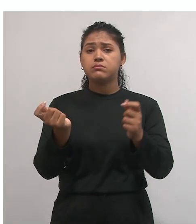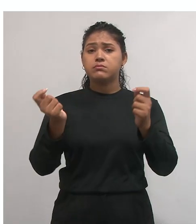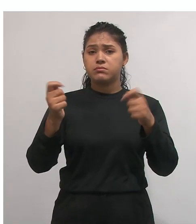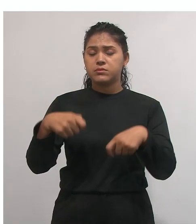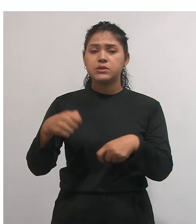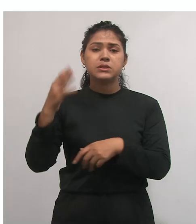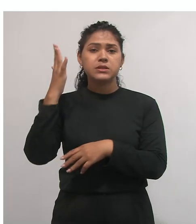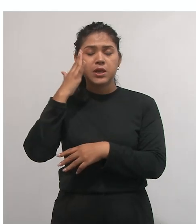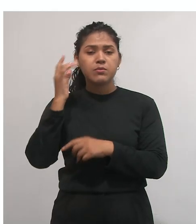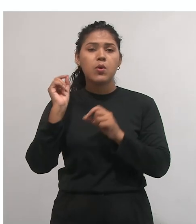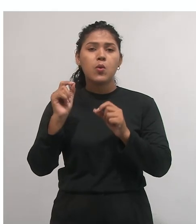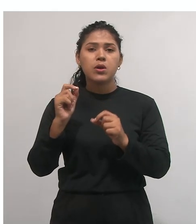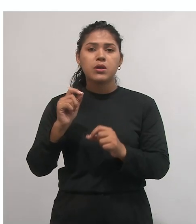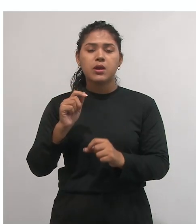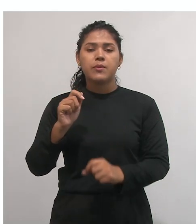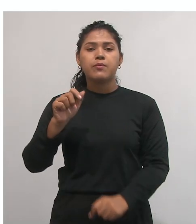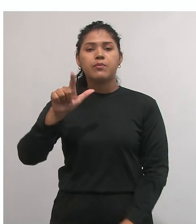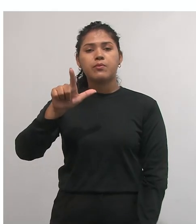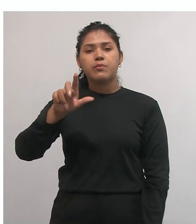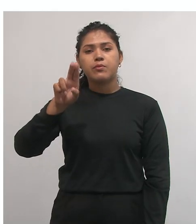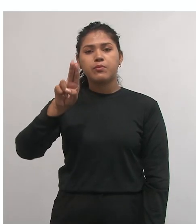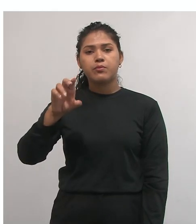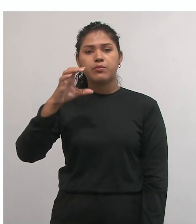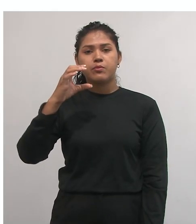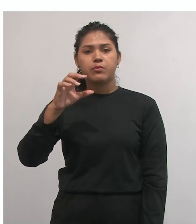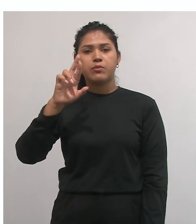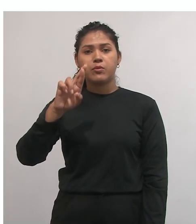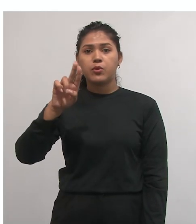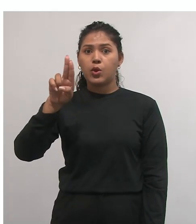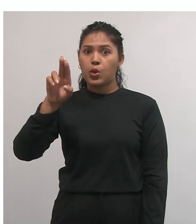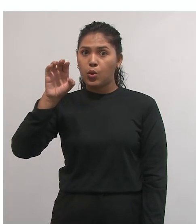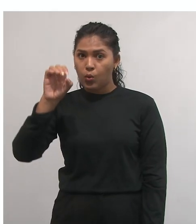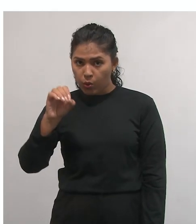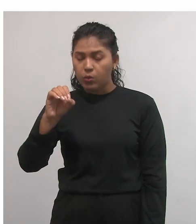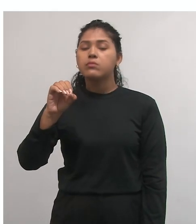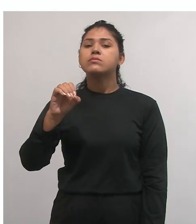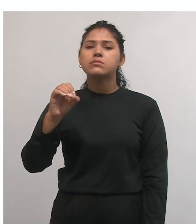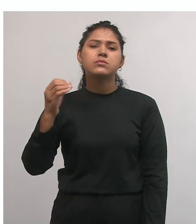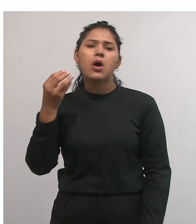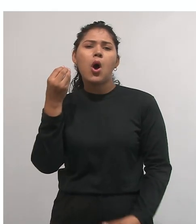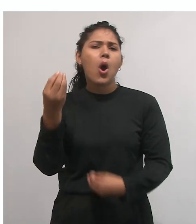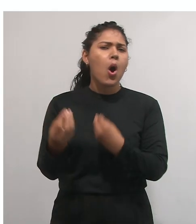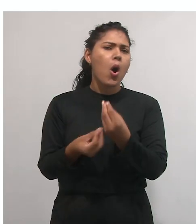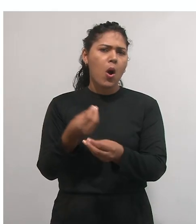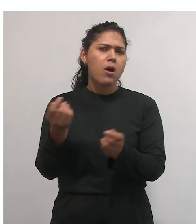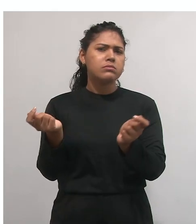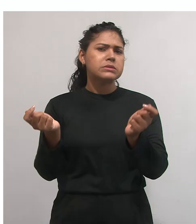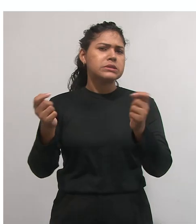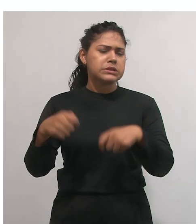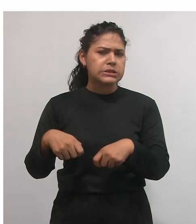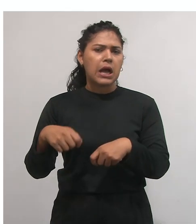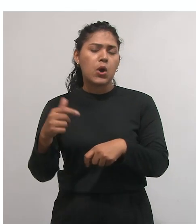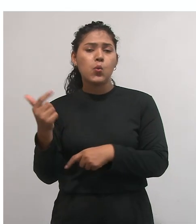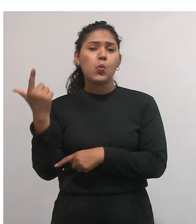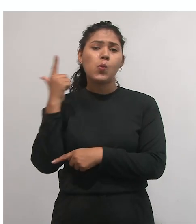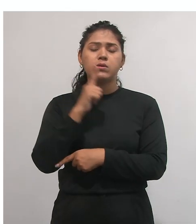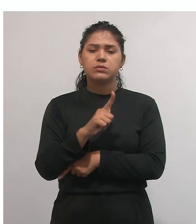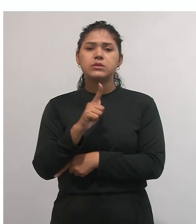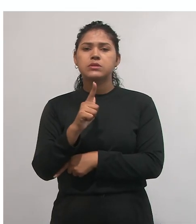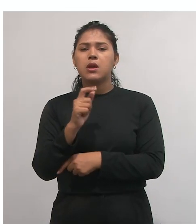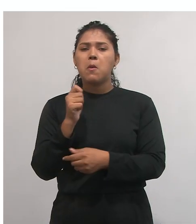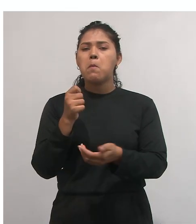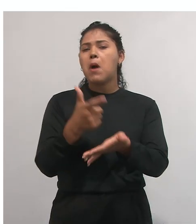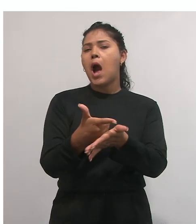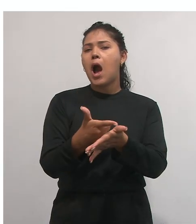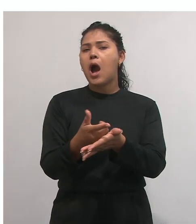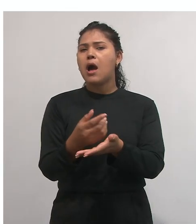quê? Uma margem de lucro, saber os descontos, qual o desconto que eu posso dar, quais são as condições de pagamento